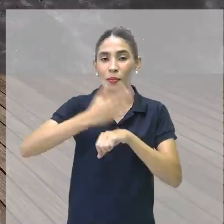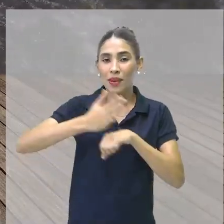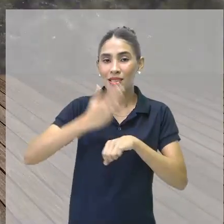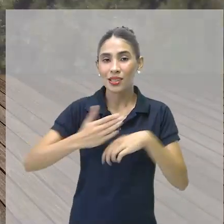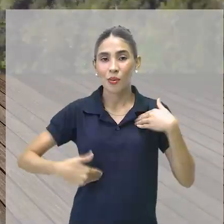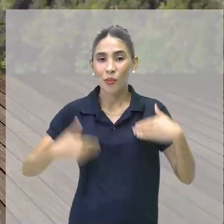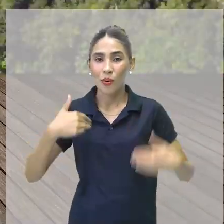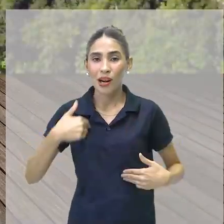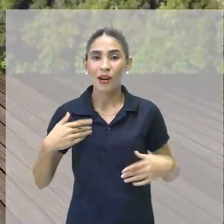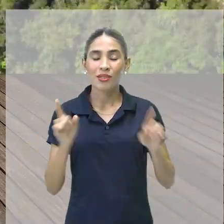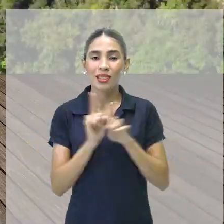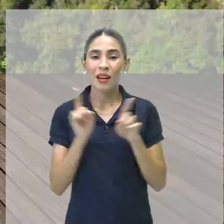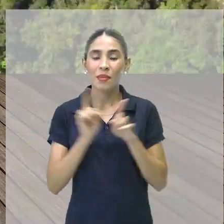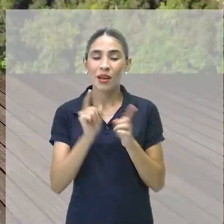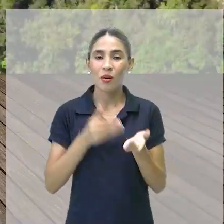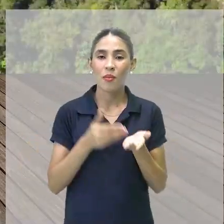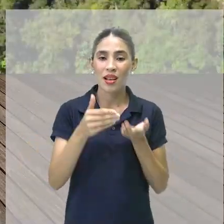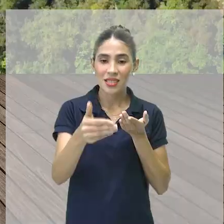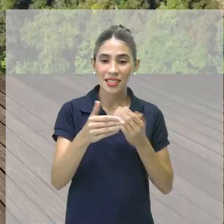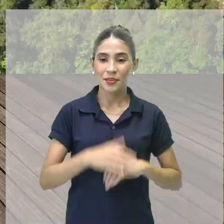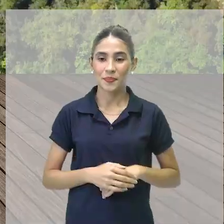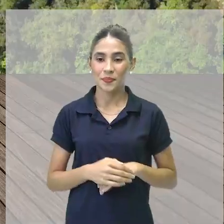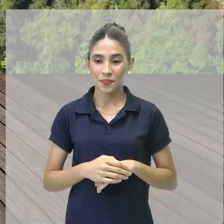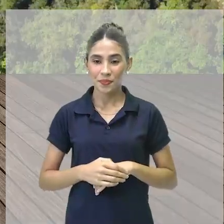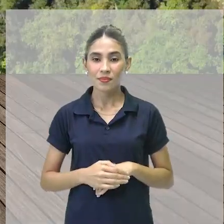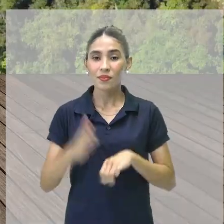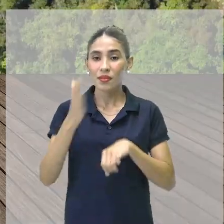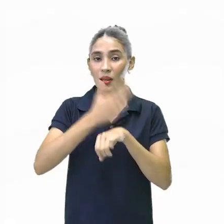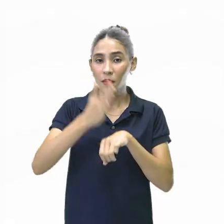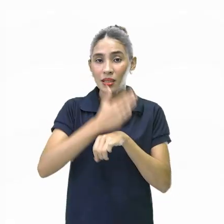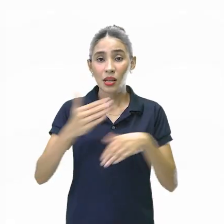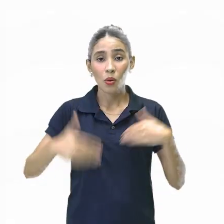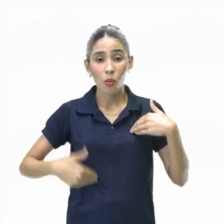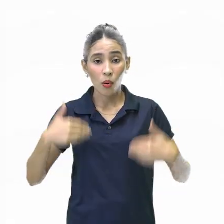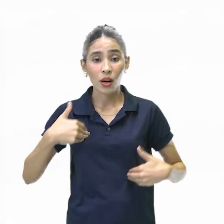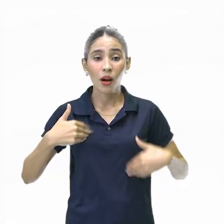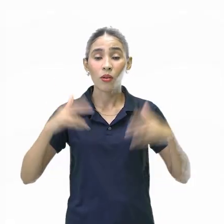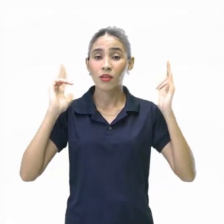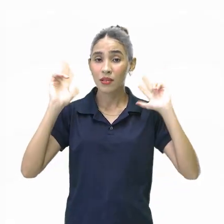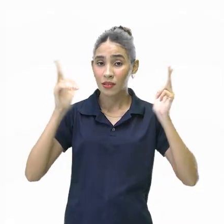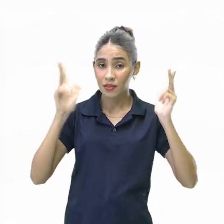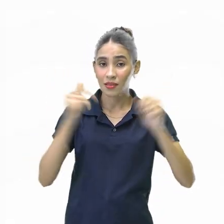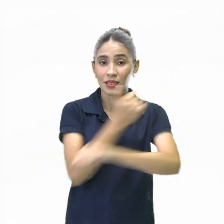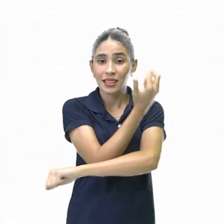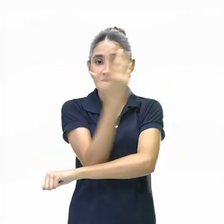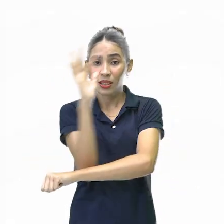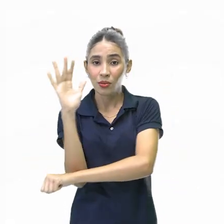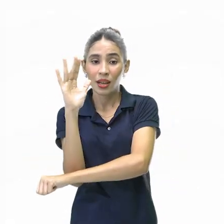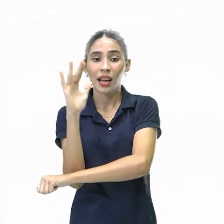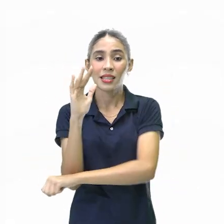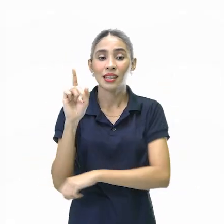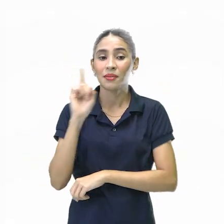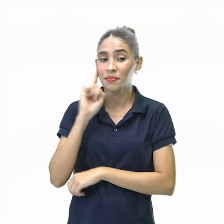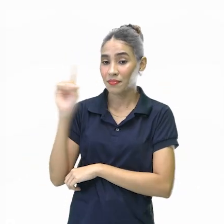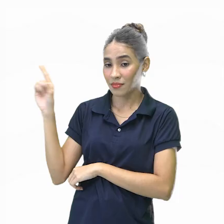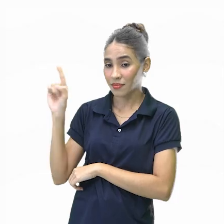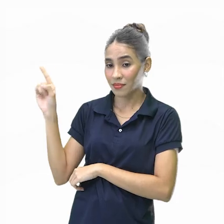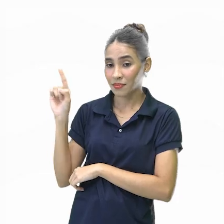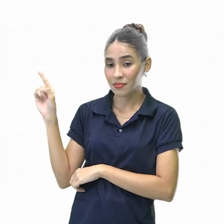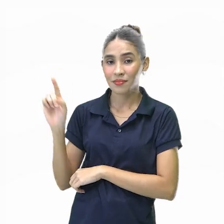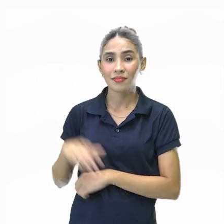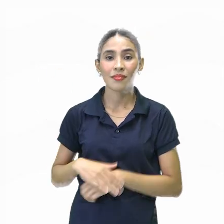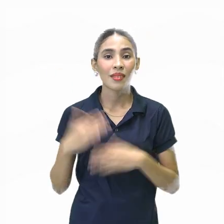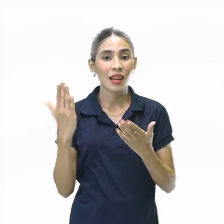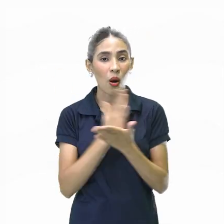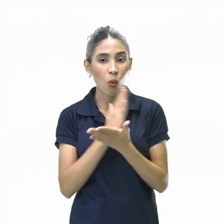corporais, iniciando ali pelas práticas corporais na natureza em meio terrestre. Vamos ver